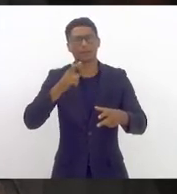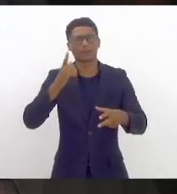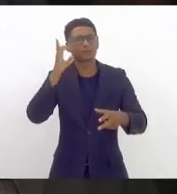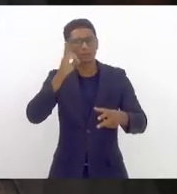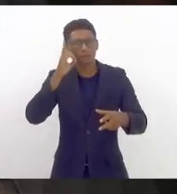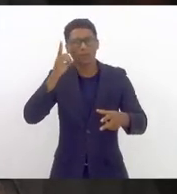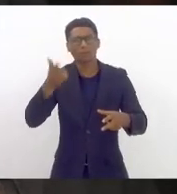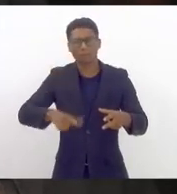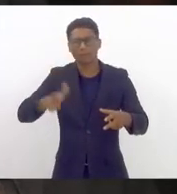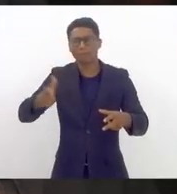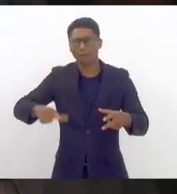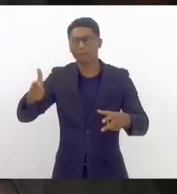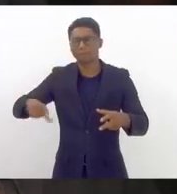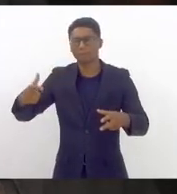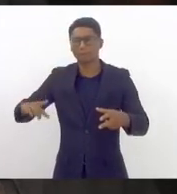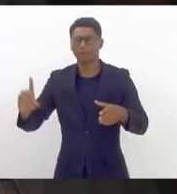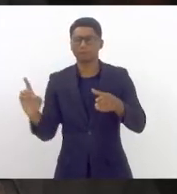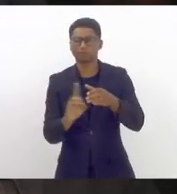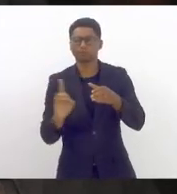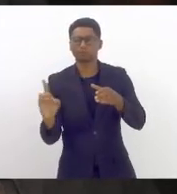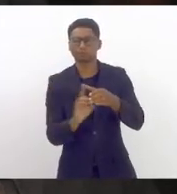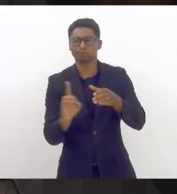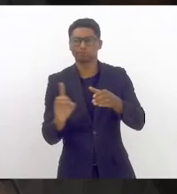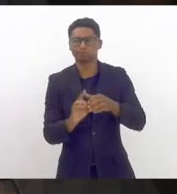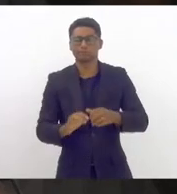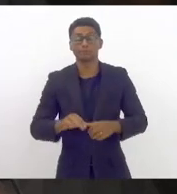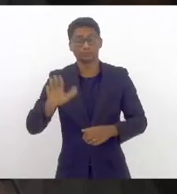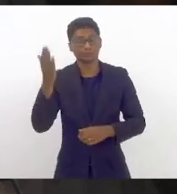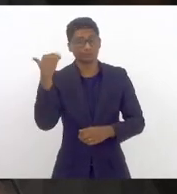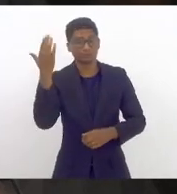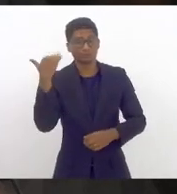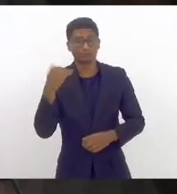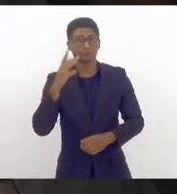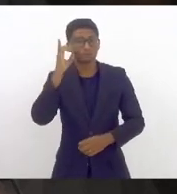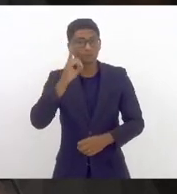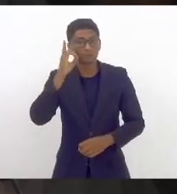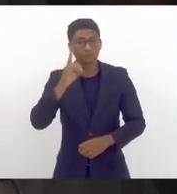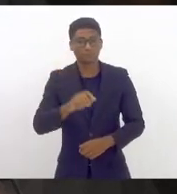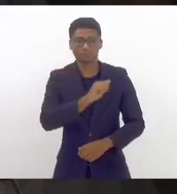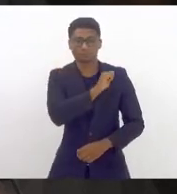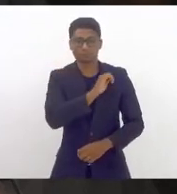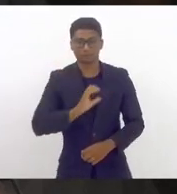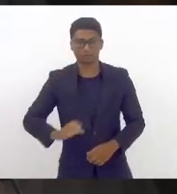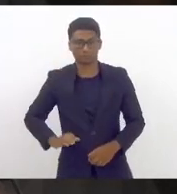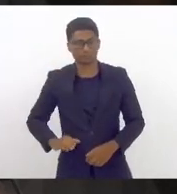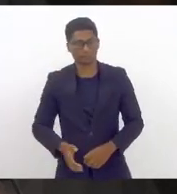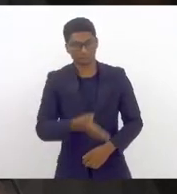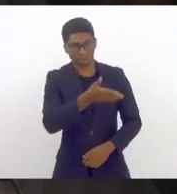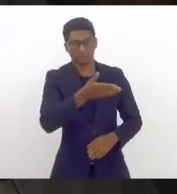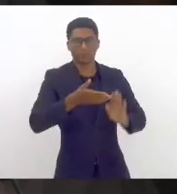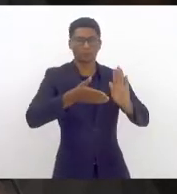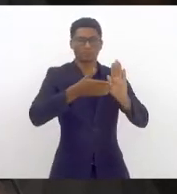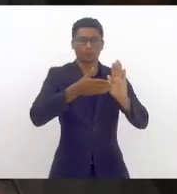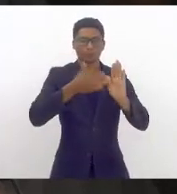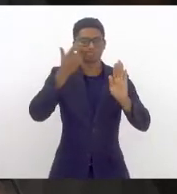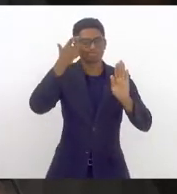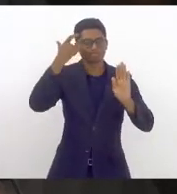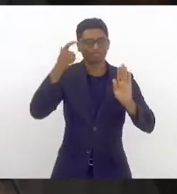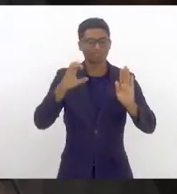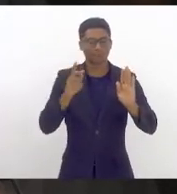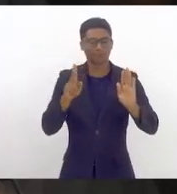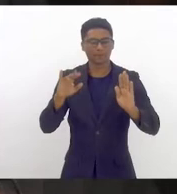e o deputado André celiano quando propôs esta CPI ele visou